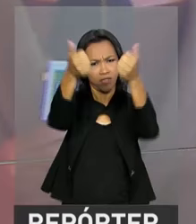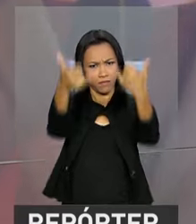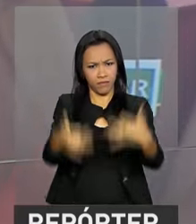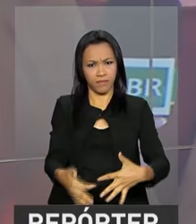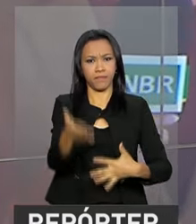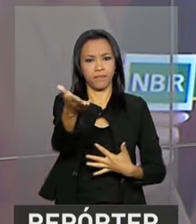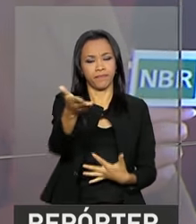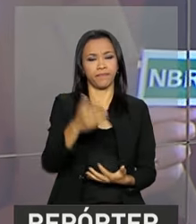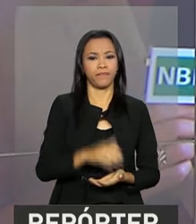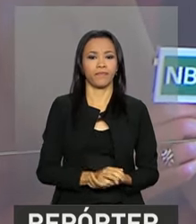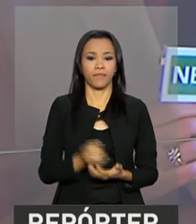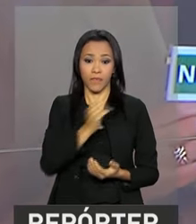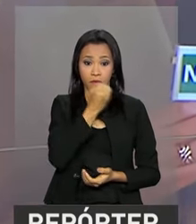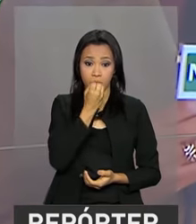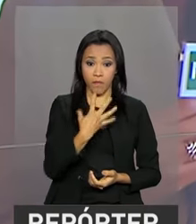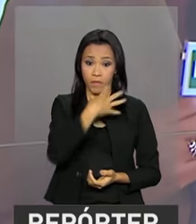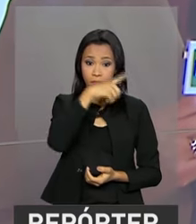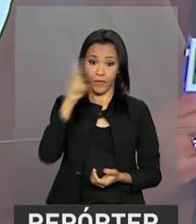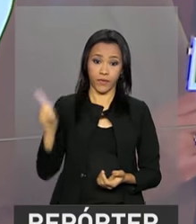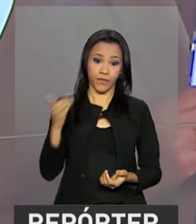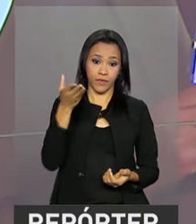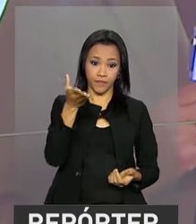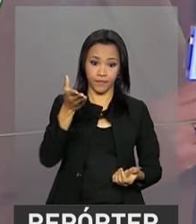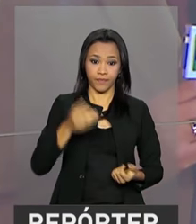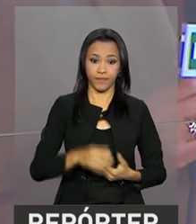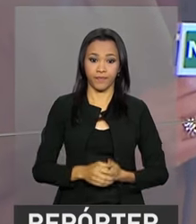Palácio Planalto. Oi, Mara, bom dia para você.